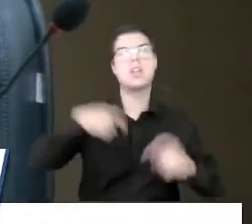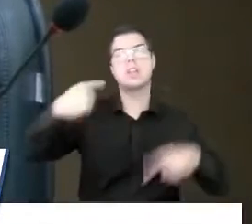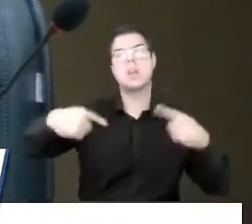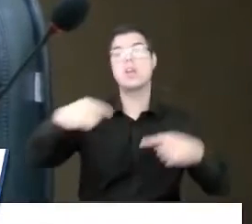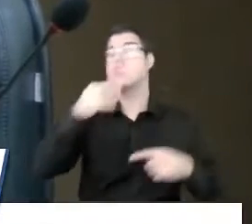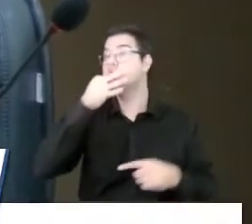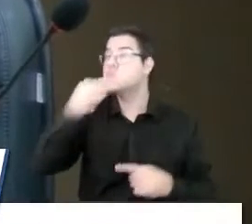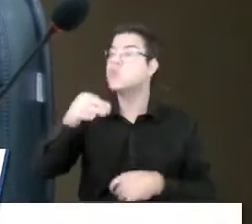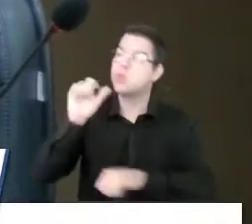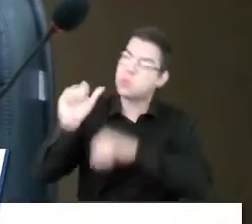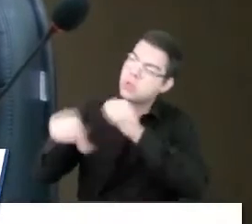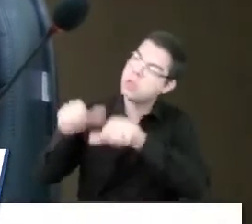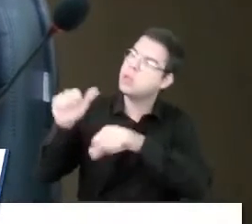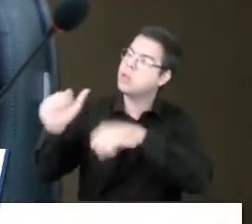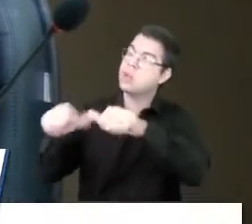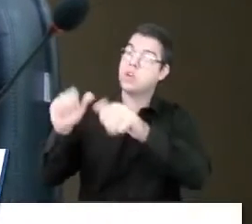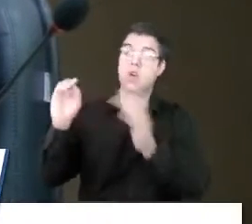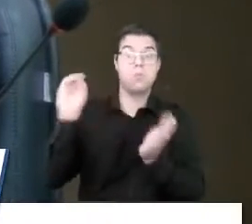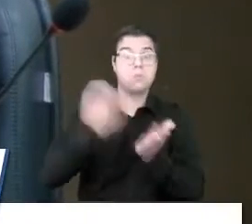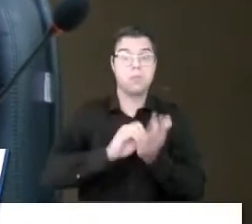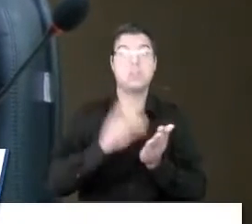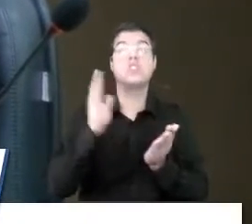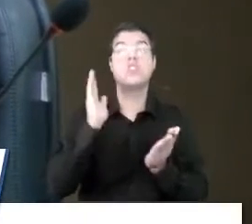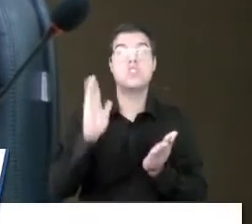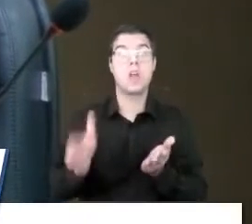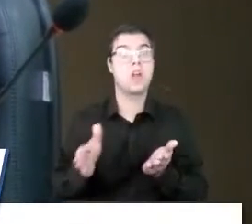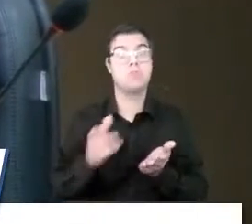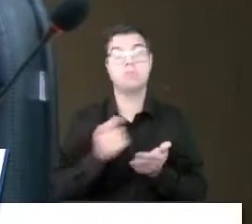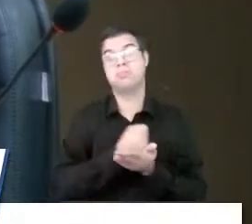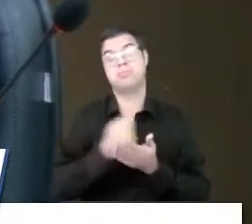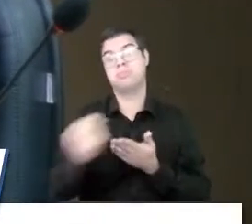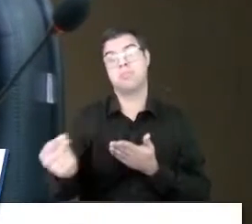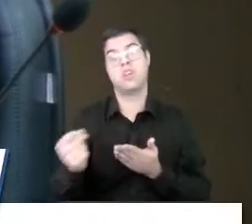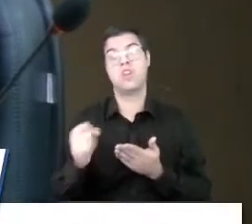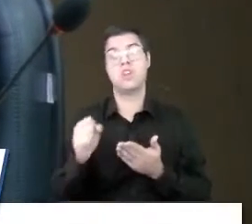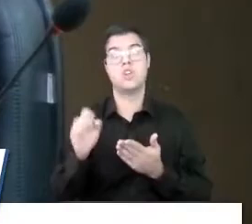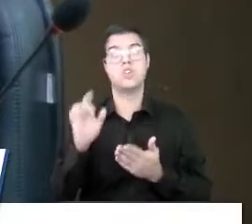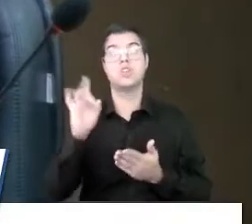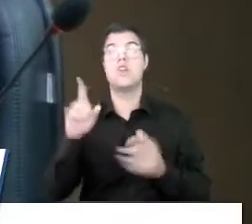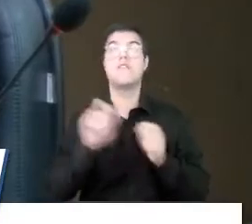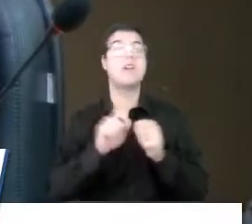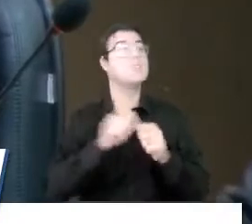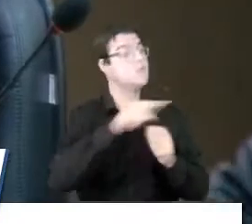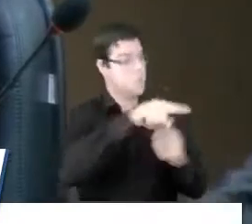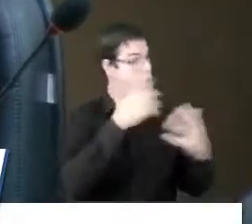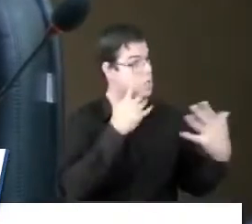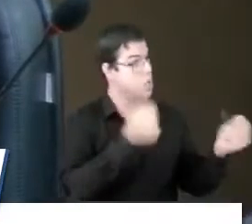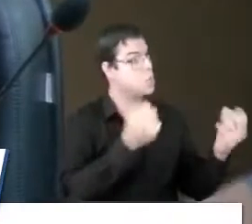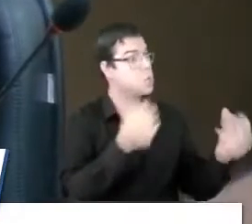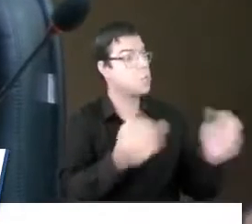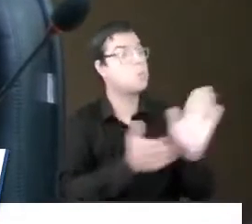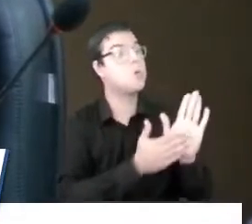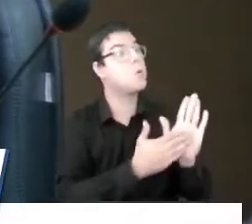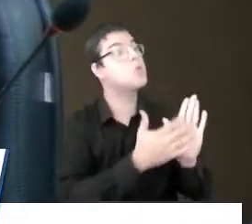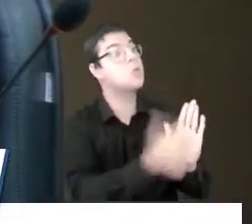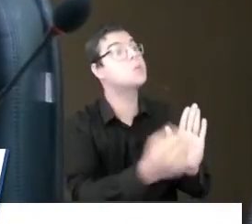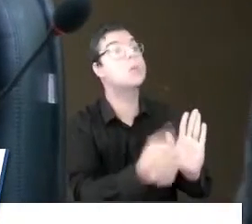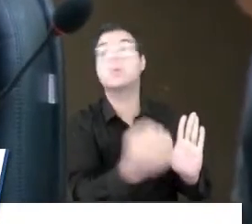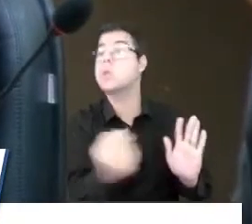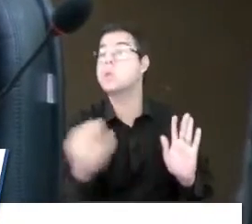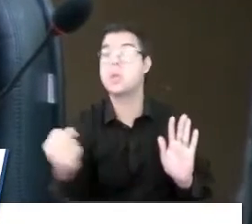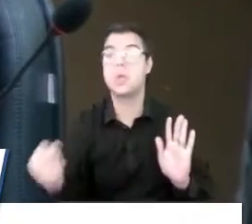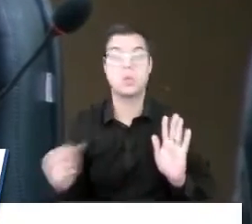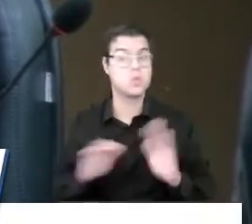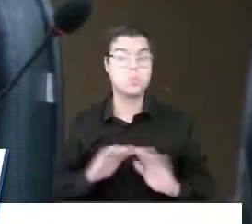alterações. Depois que você protocola, vai só querer fazer o convencimento que aquilo que está protocolado está